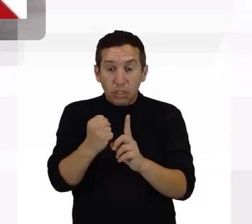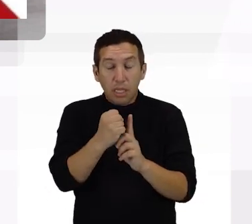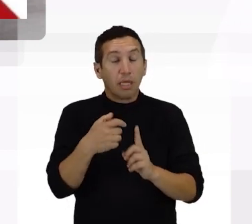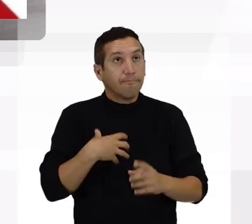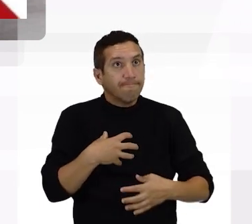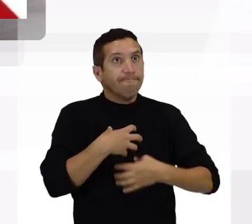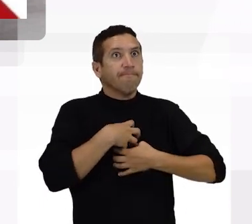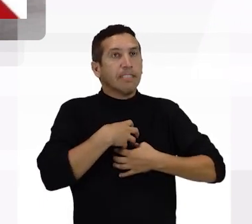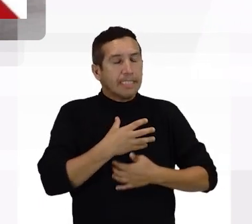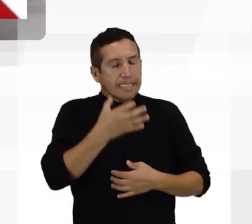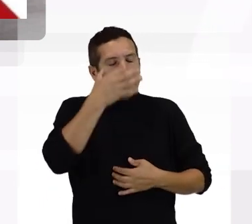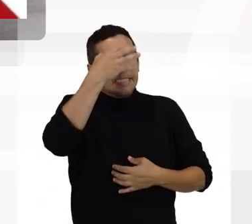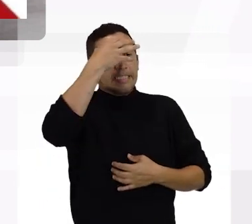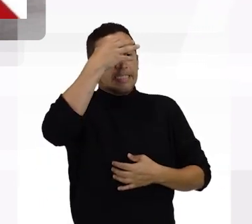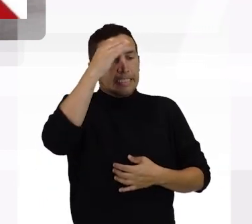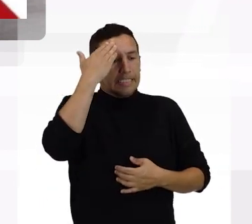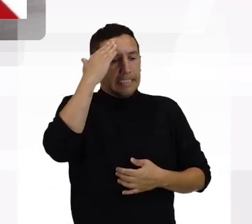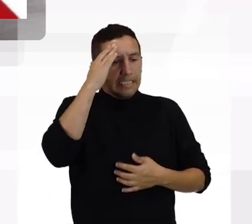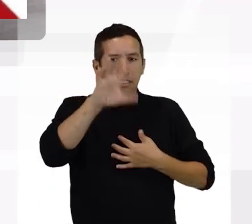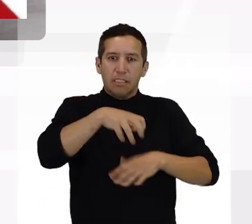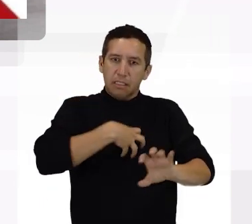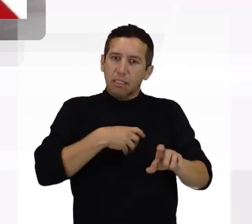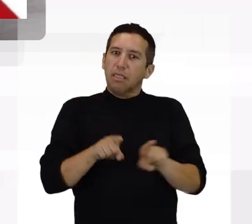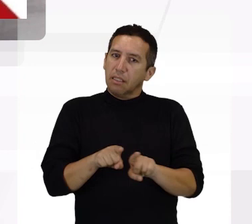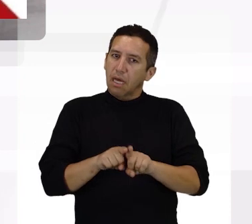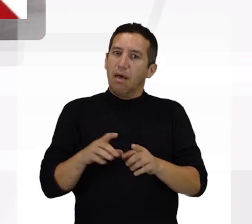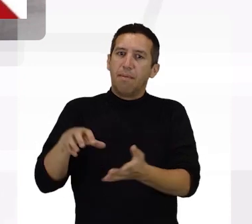Elas vão sensibilizar a sociedade, vão